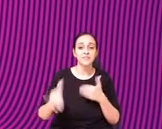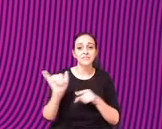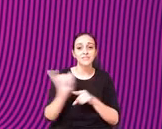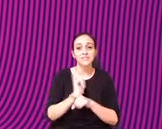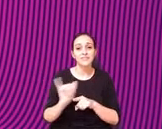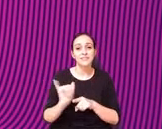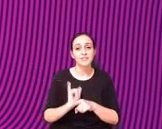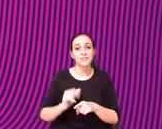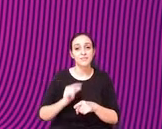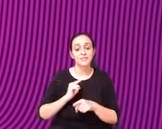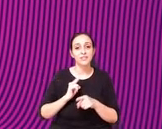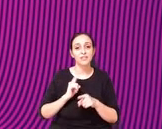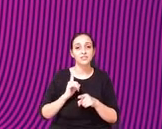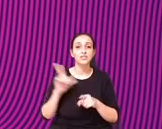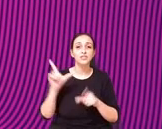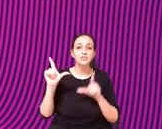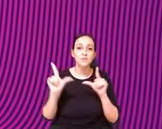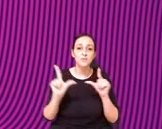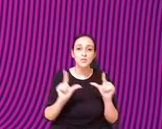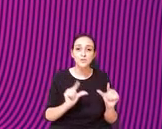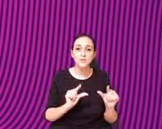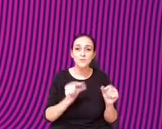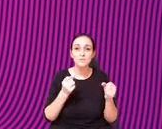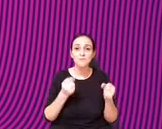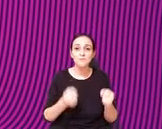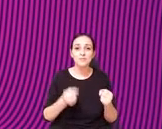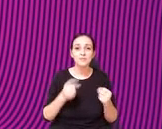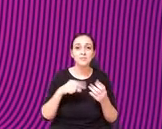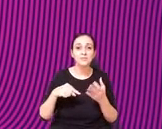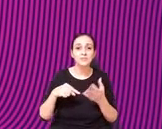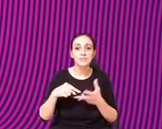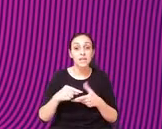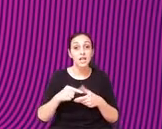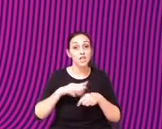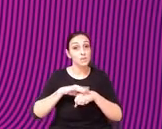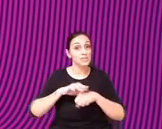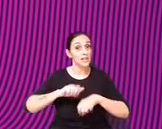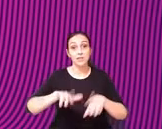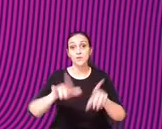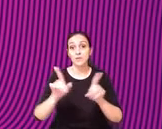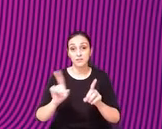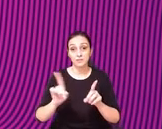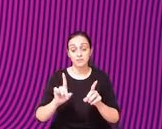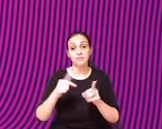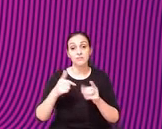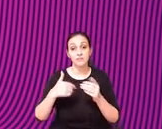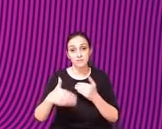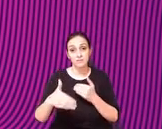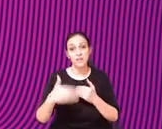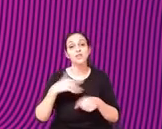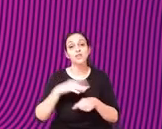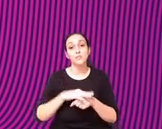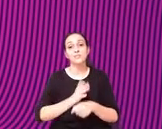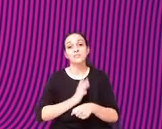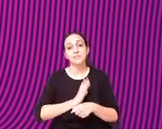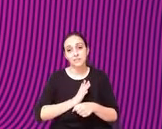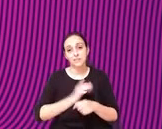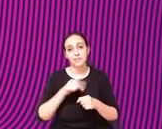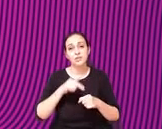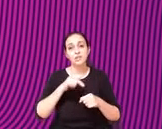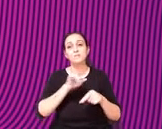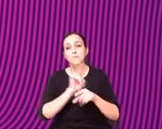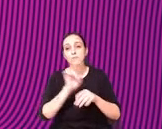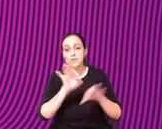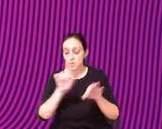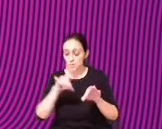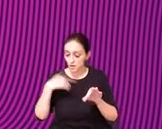que diminua o peso das doenças não transmissíveis e, neste caso, da insuficiência cardíaca, para estarmos preparados para uma